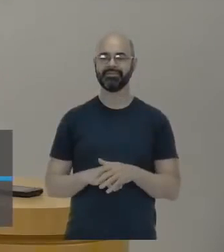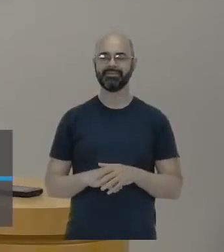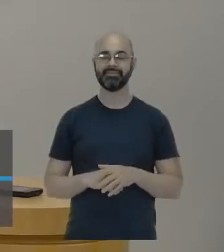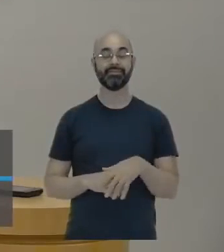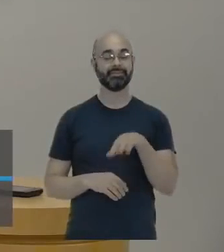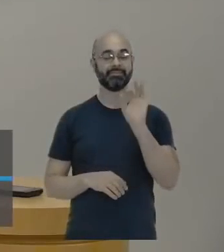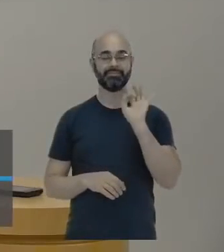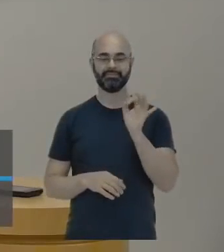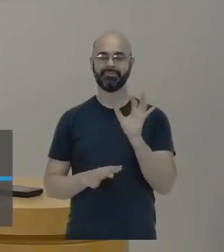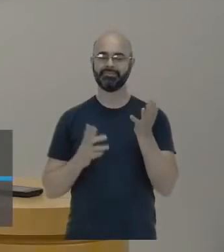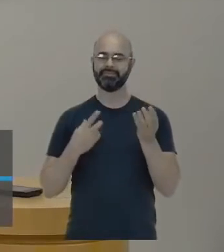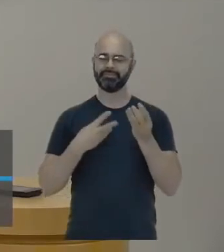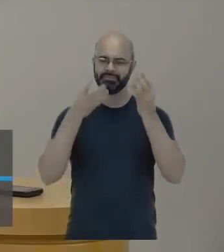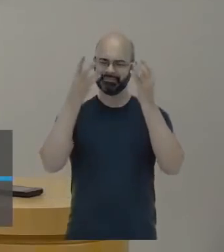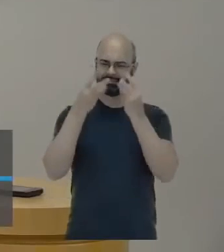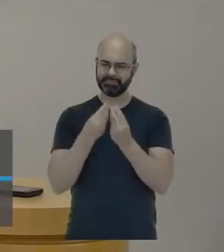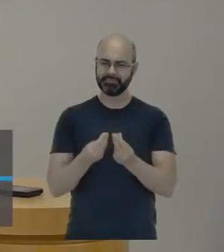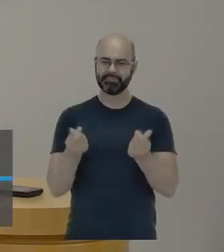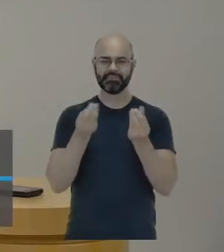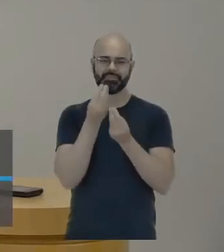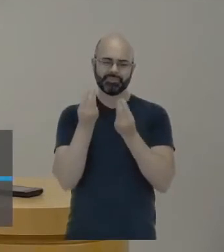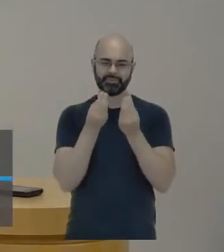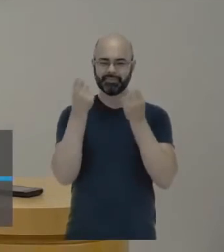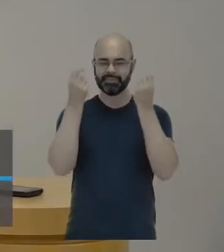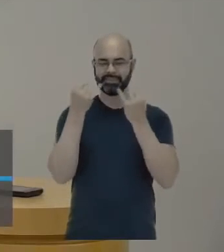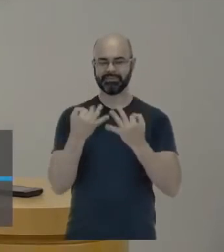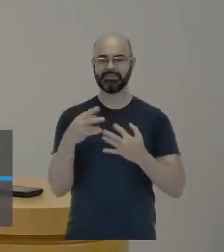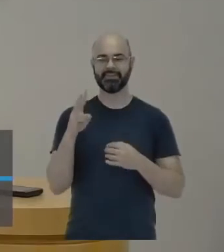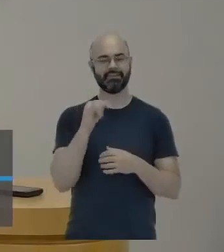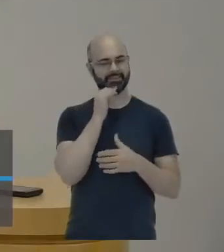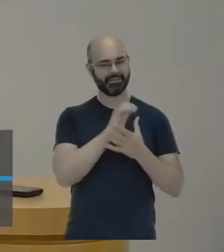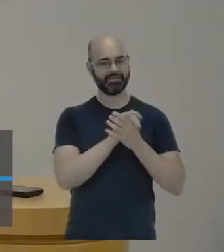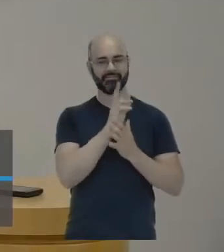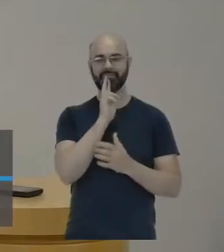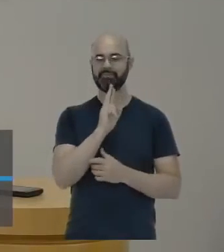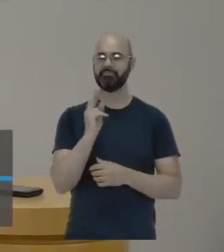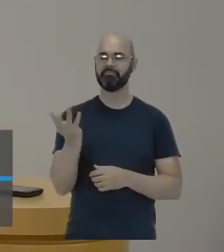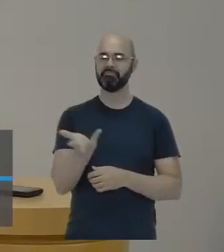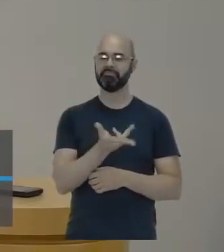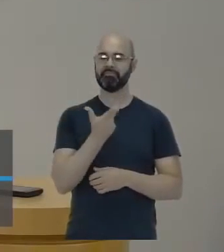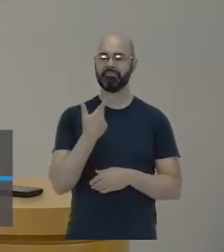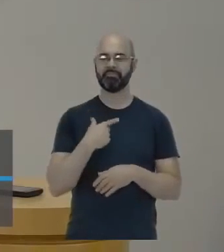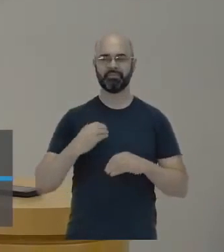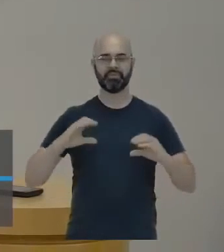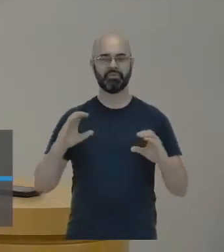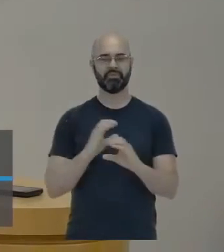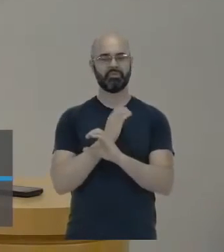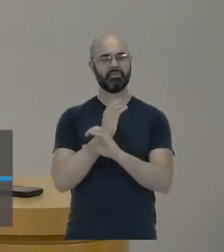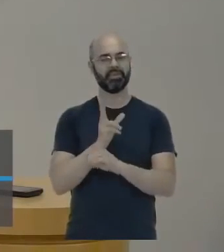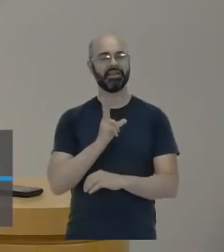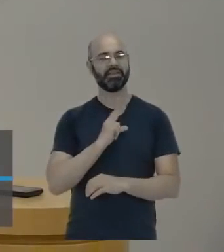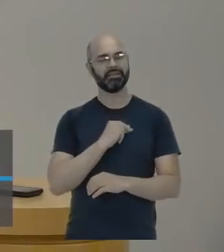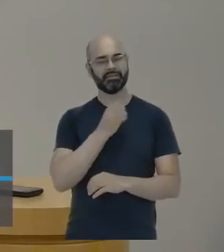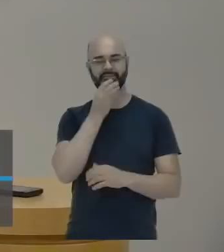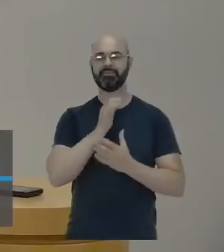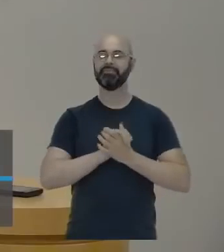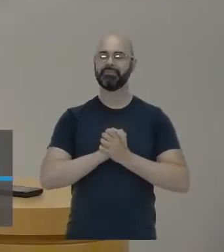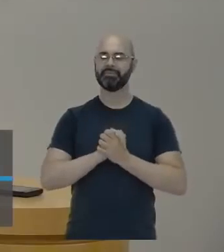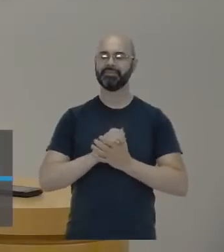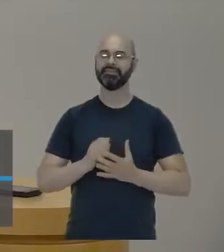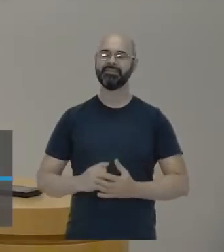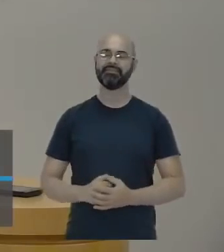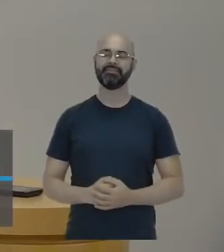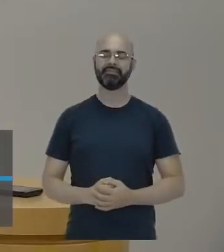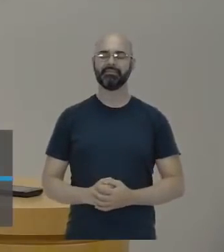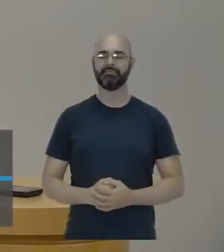aí já. Né? Porque senão fica muito complicado, né? Mas parabéns, viu, pela resposta bem completa, né? Mas antes disso, eu quero que